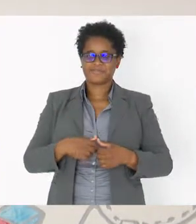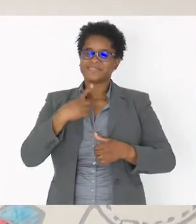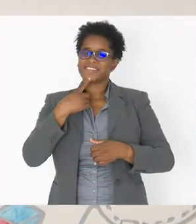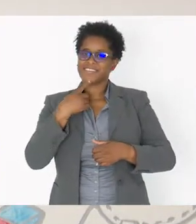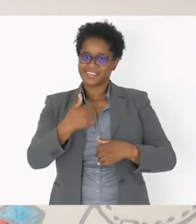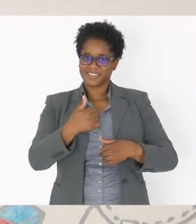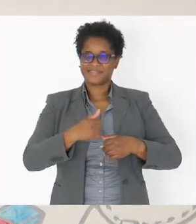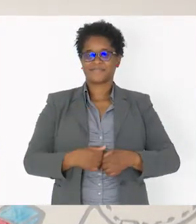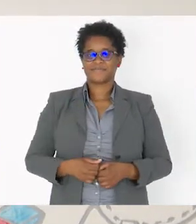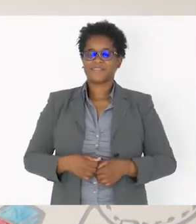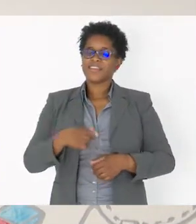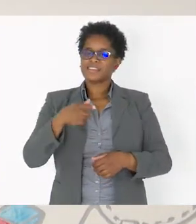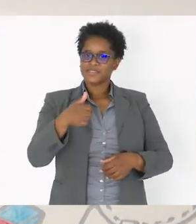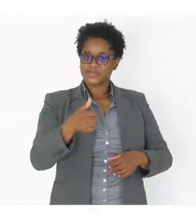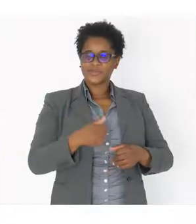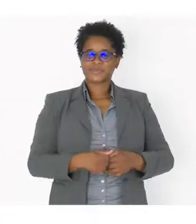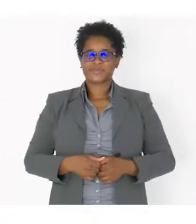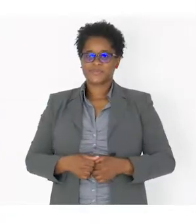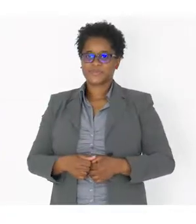certo? Isso.